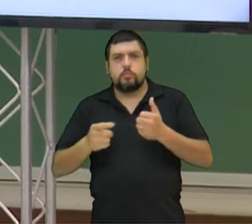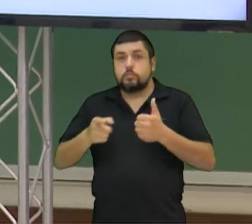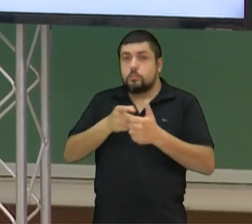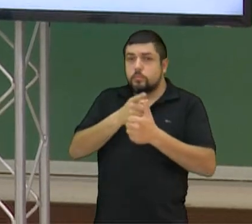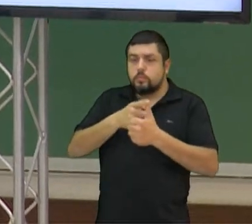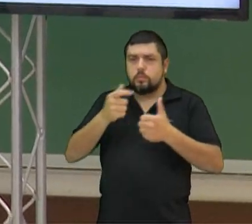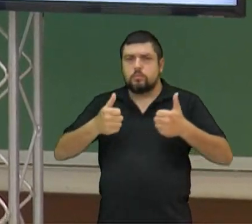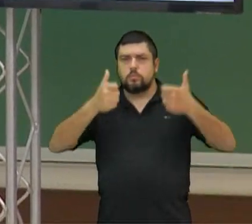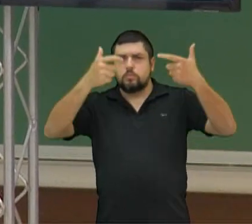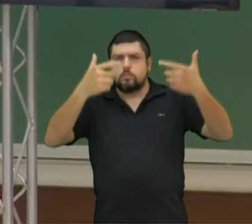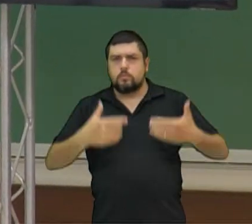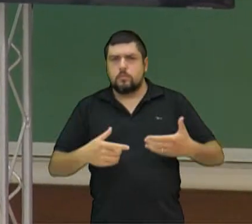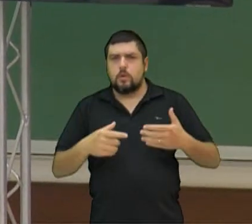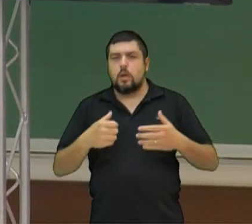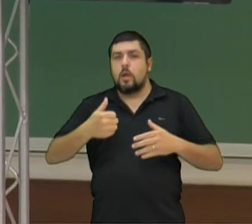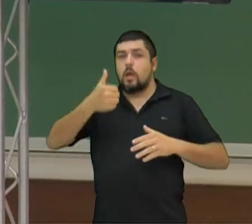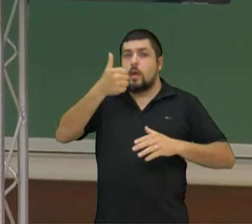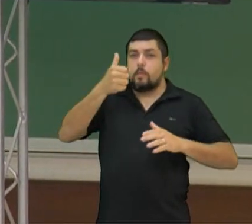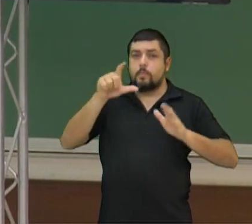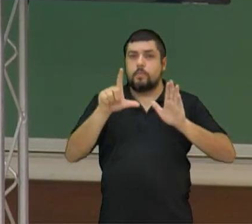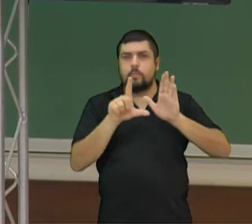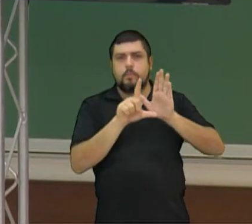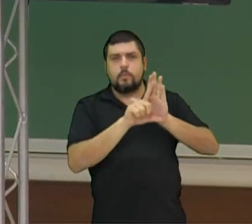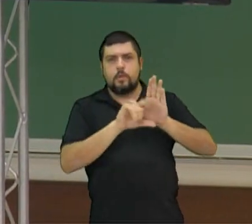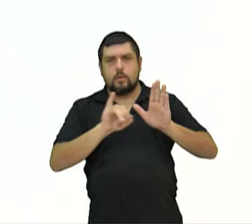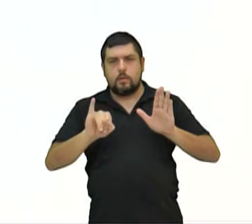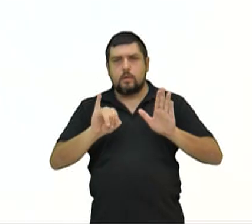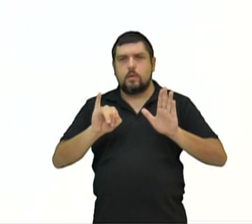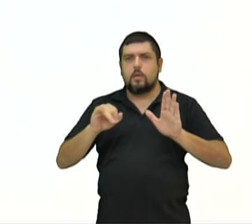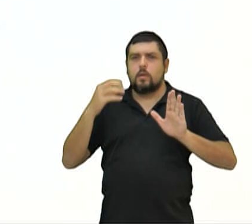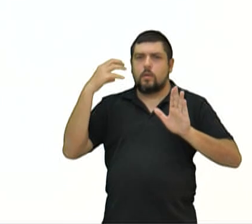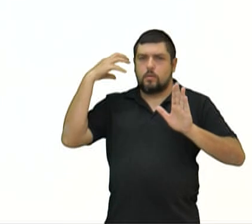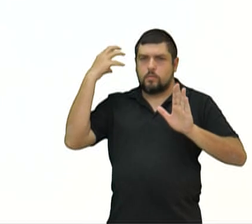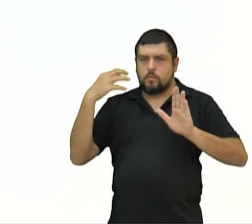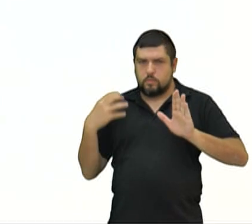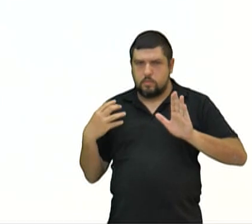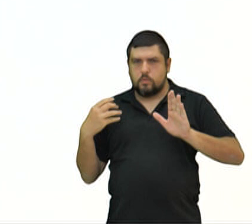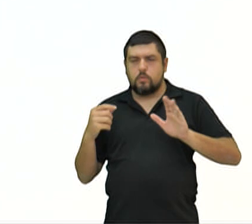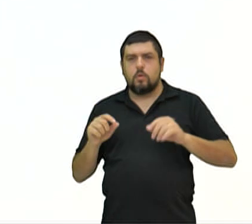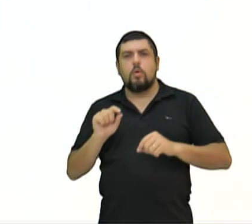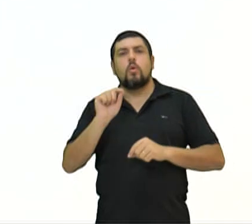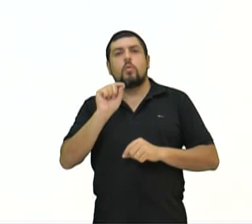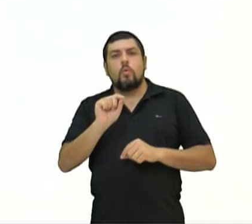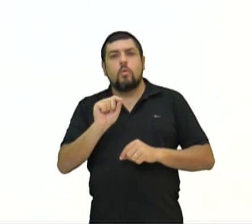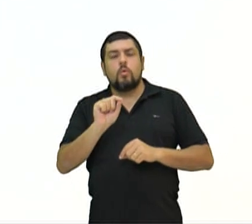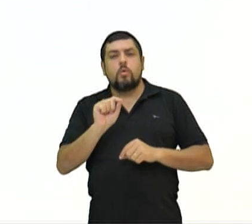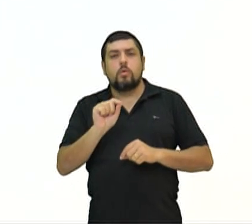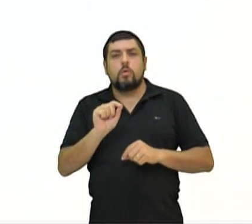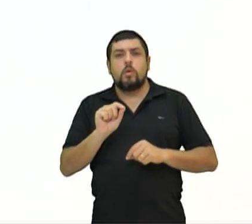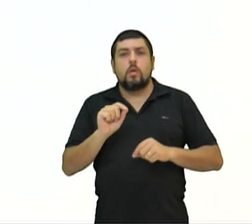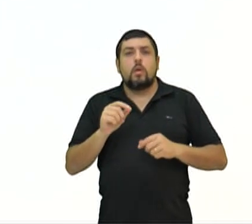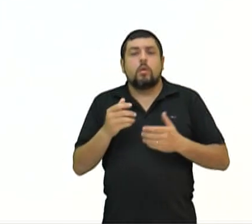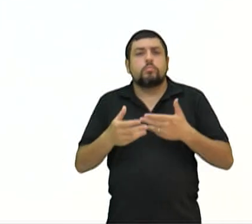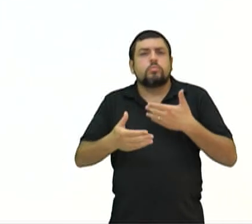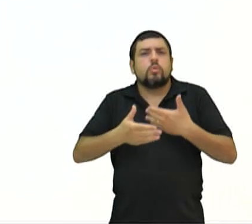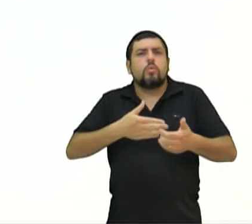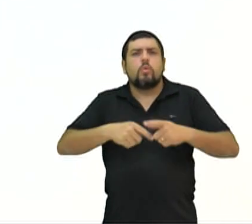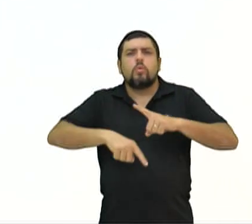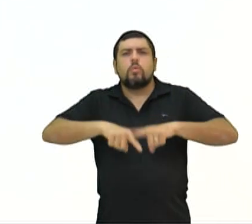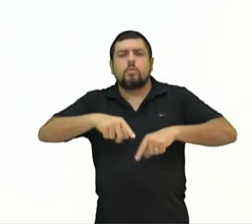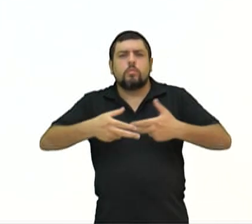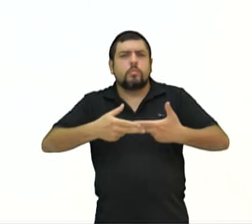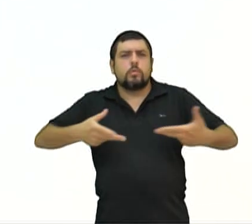especial, né, que ela fala sobre o princípio da inércia. Descreve como corpos com massa tendem a permanecer em equilíbrio, ou seja, no